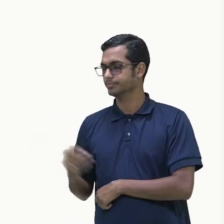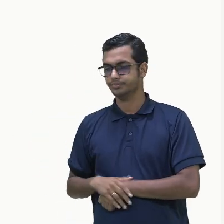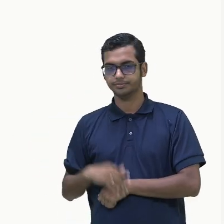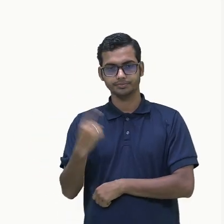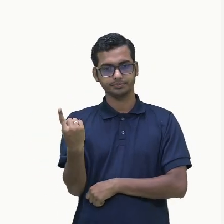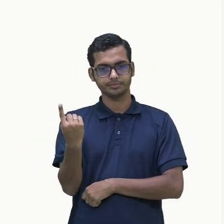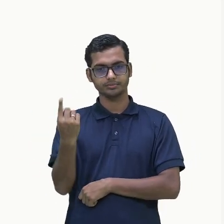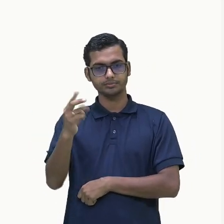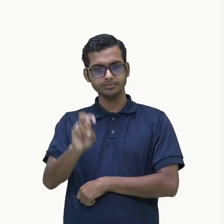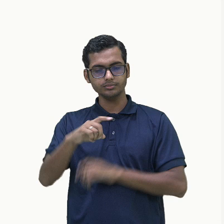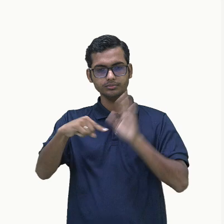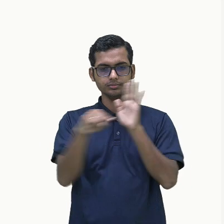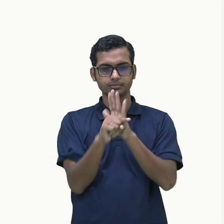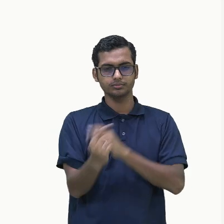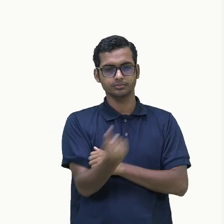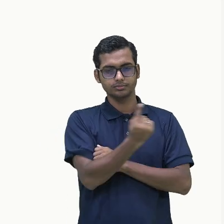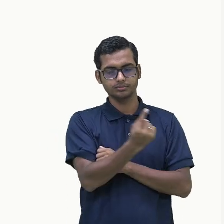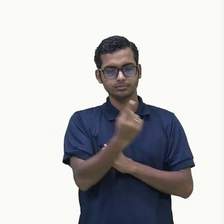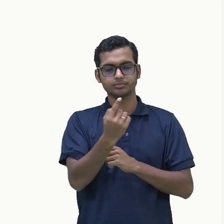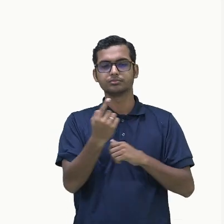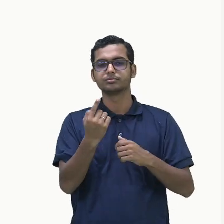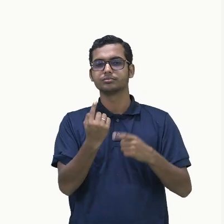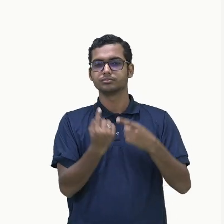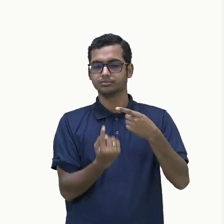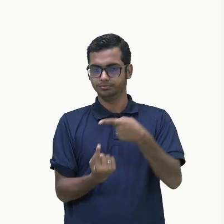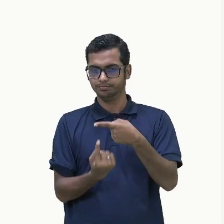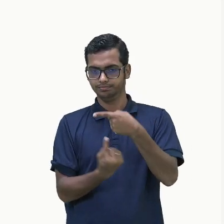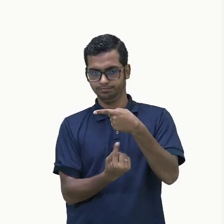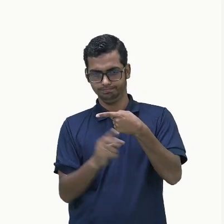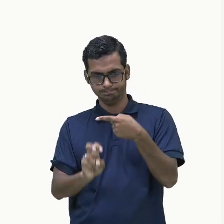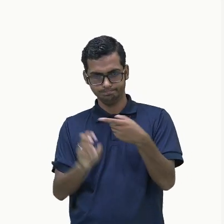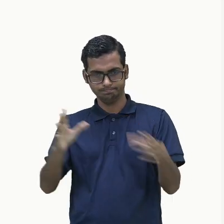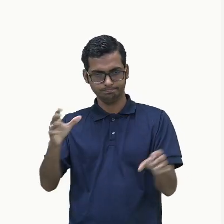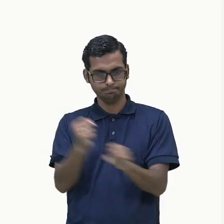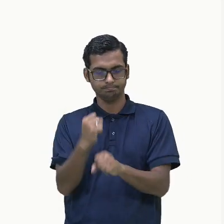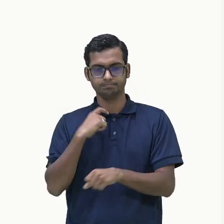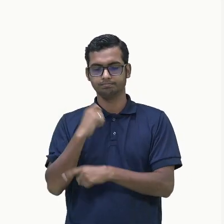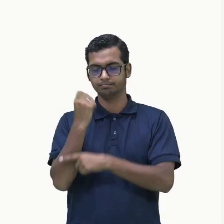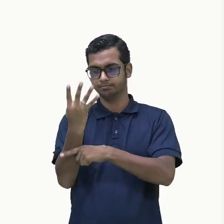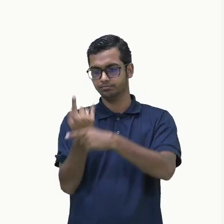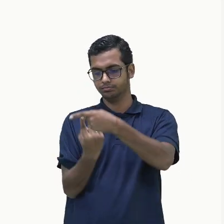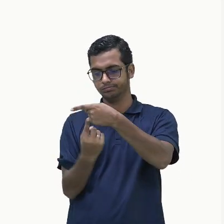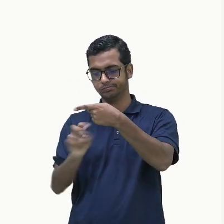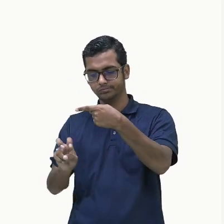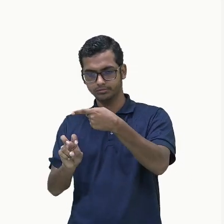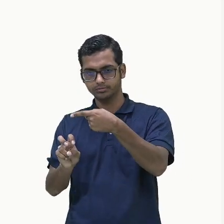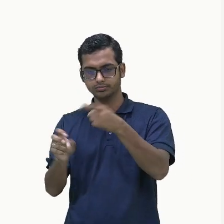4. Então, a fração da cor verde é exatamente quanto?